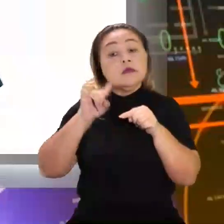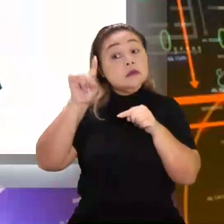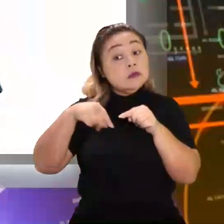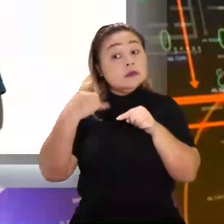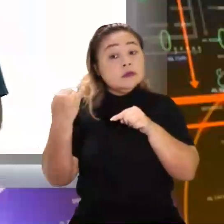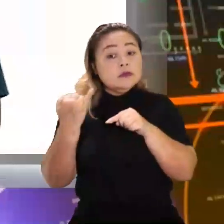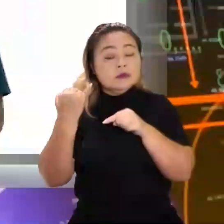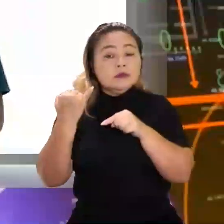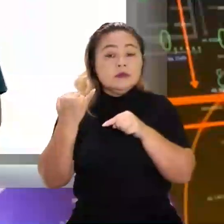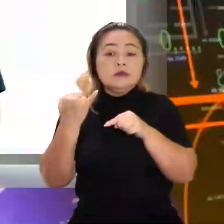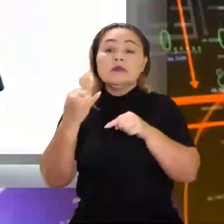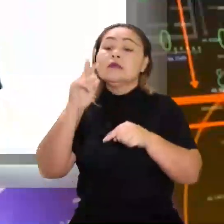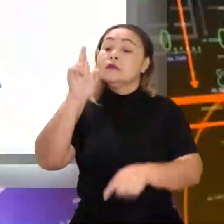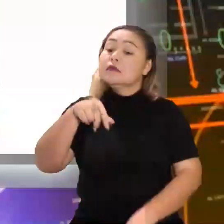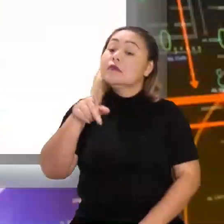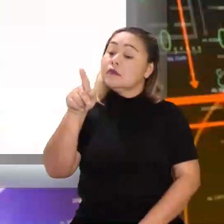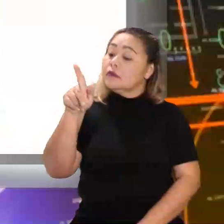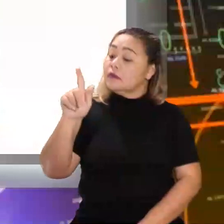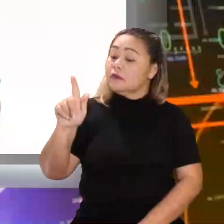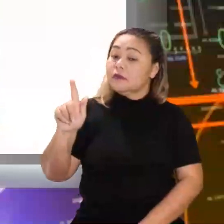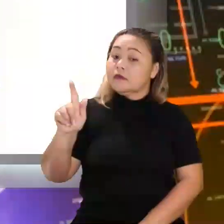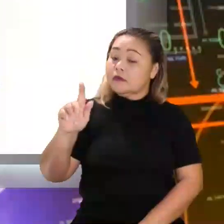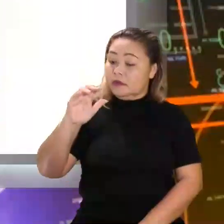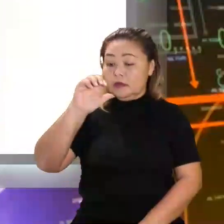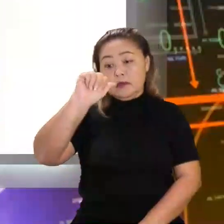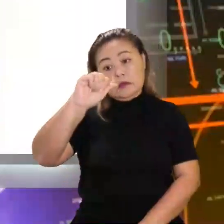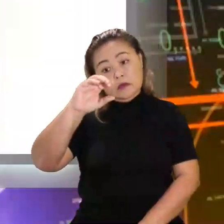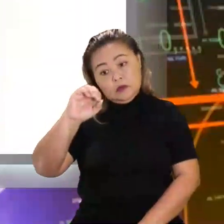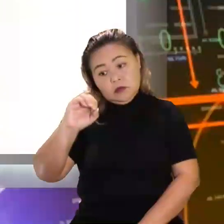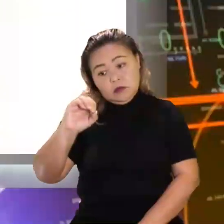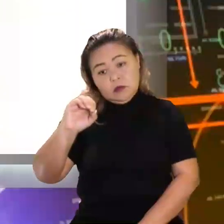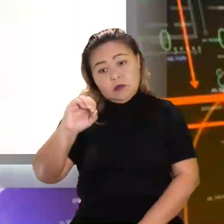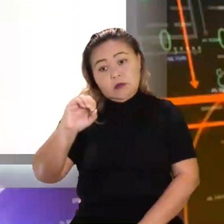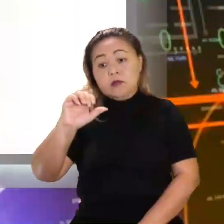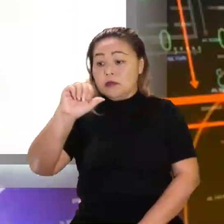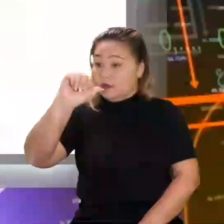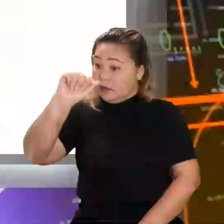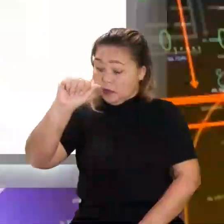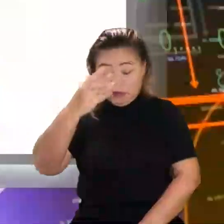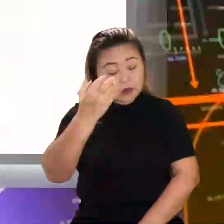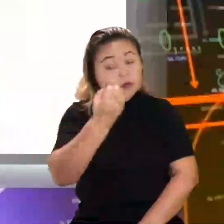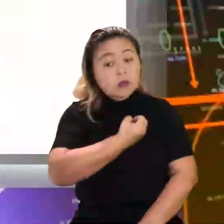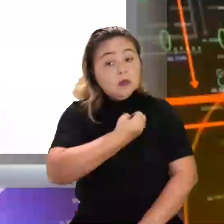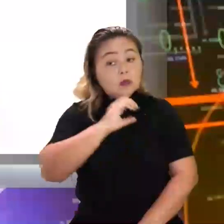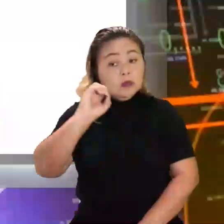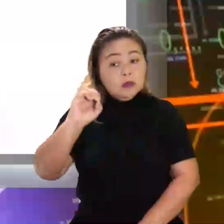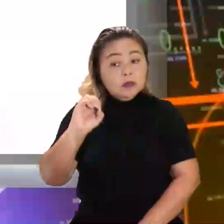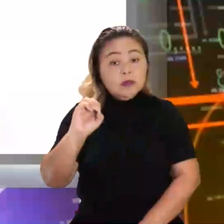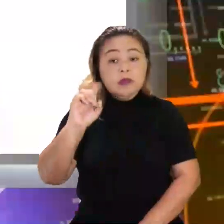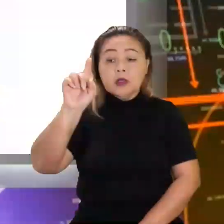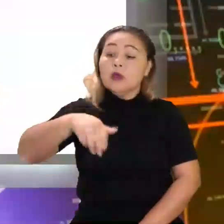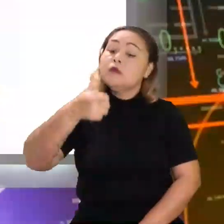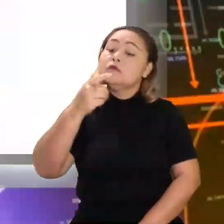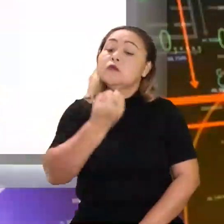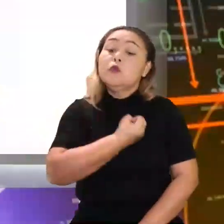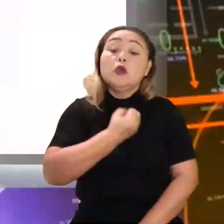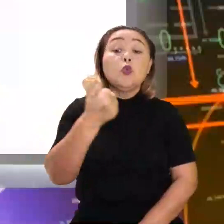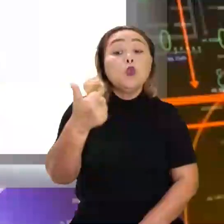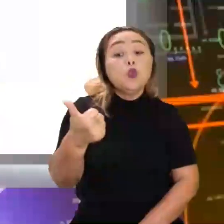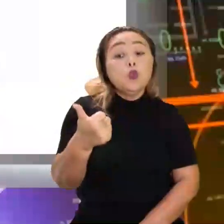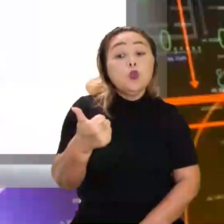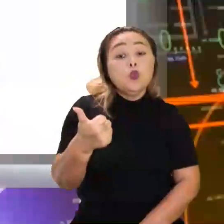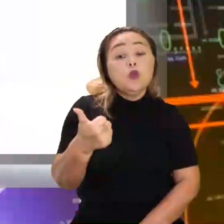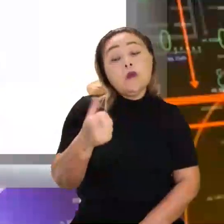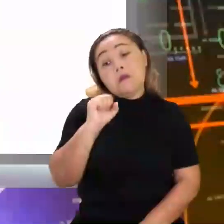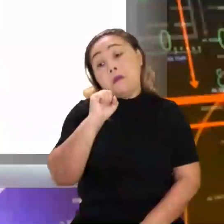importante. Na PG, esse A0 pode ser que seja 1. Pode ser que ele fale assim, né? O A0 é 1.